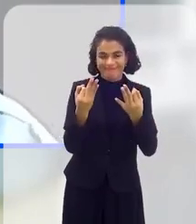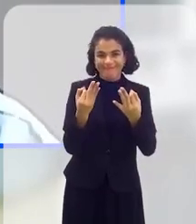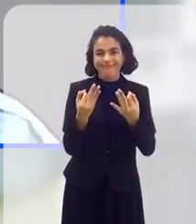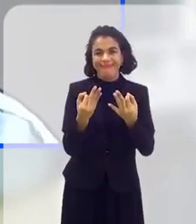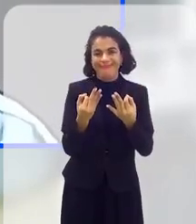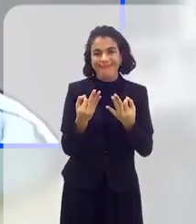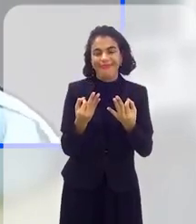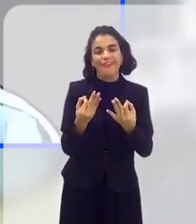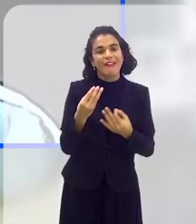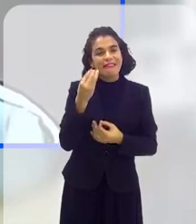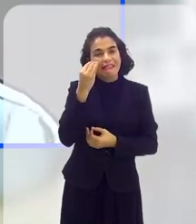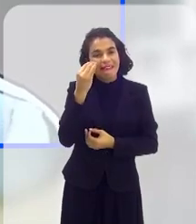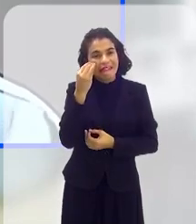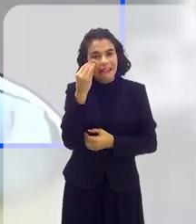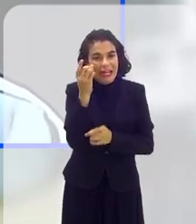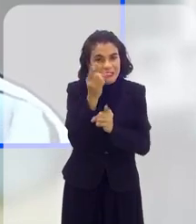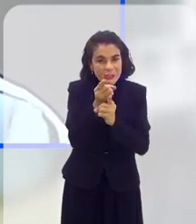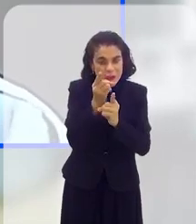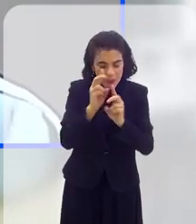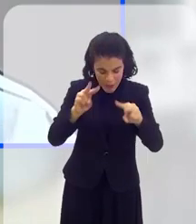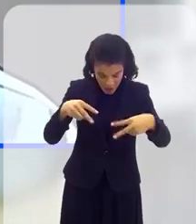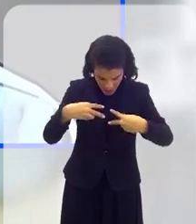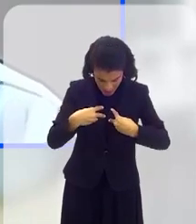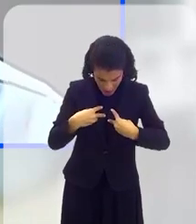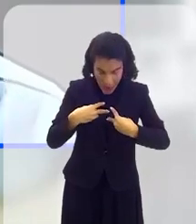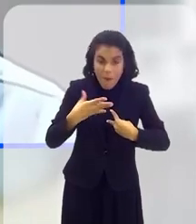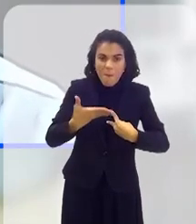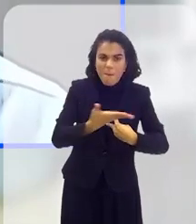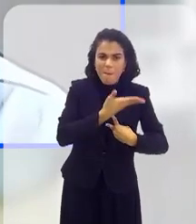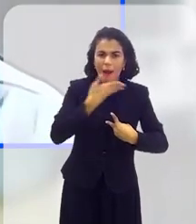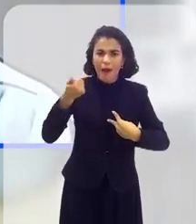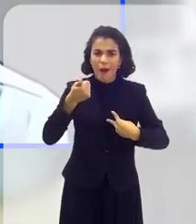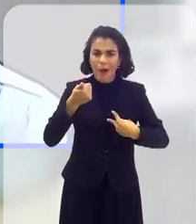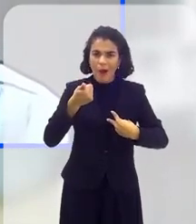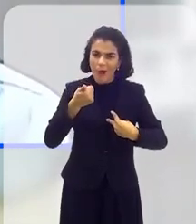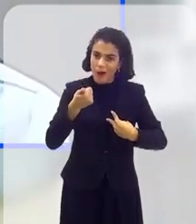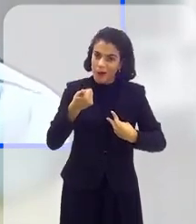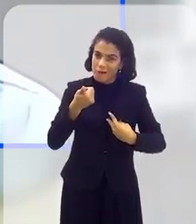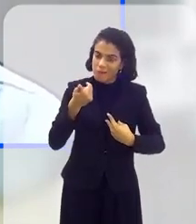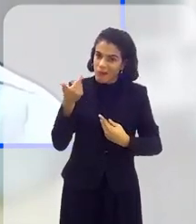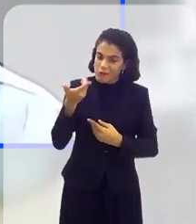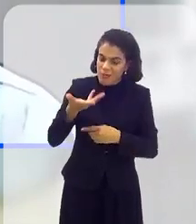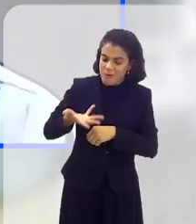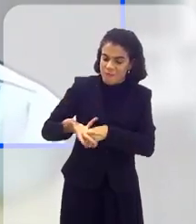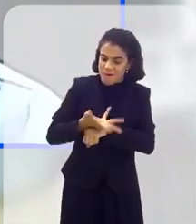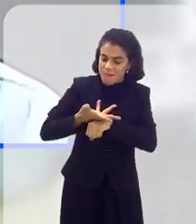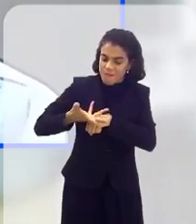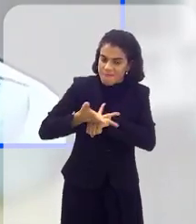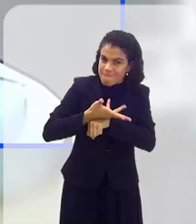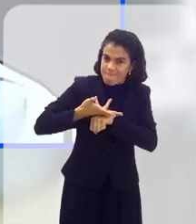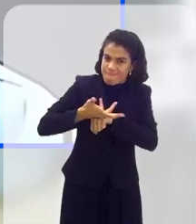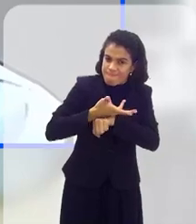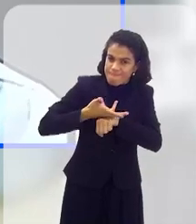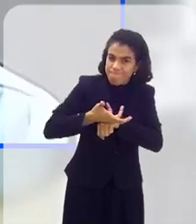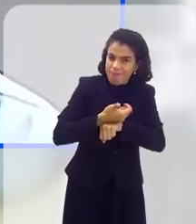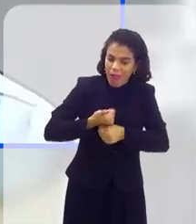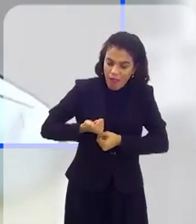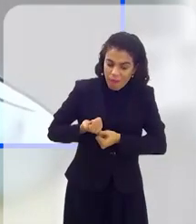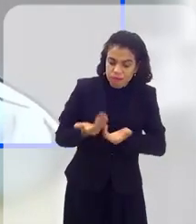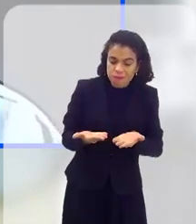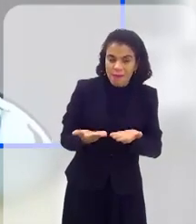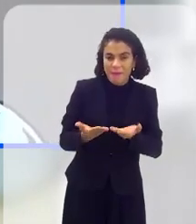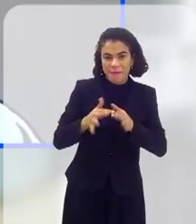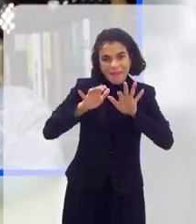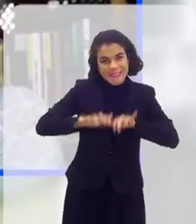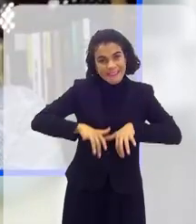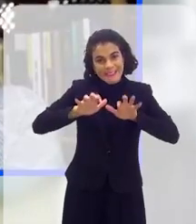conseguir, mas você vai tentar descobrir o seu melhor, chegar no ponto em que eu dei o